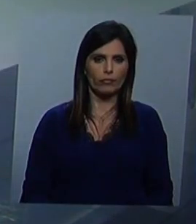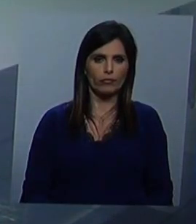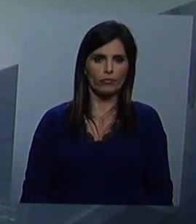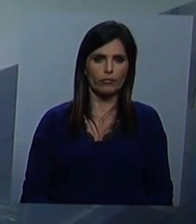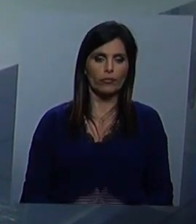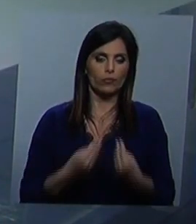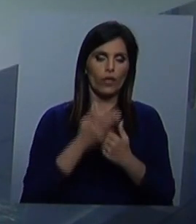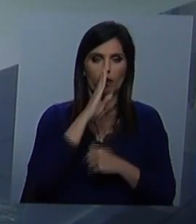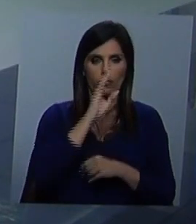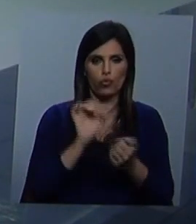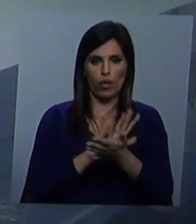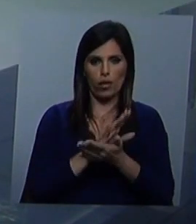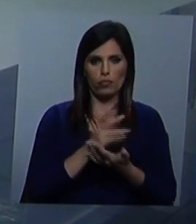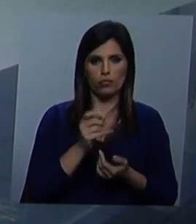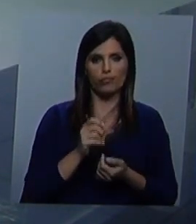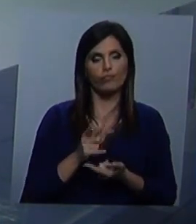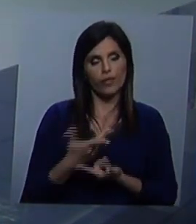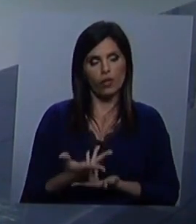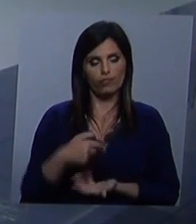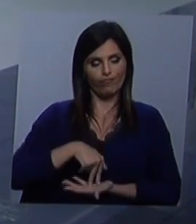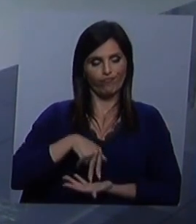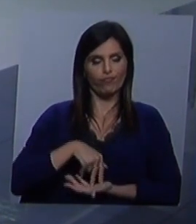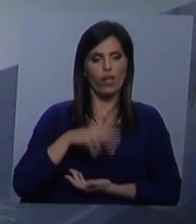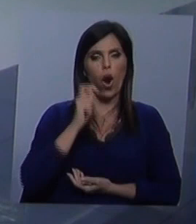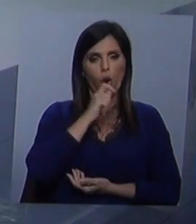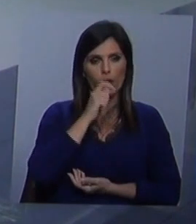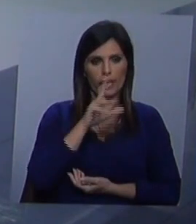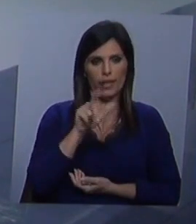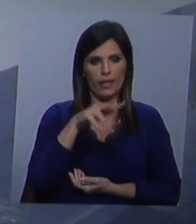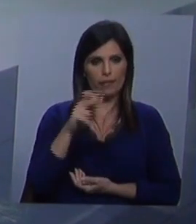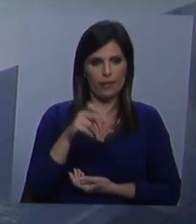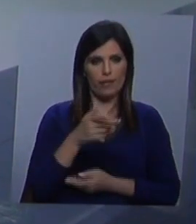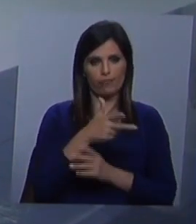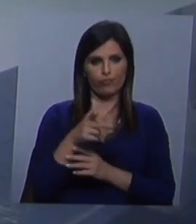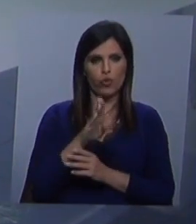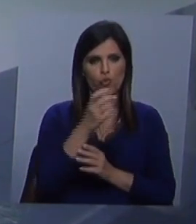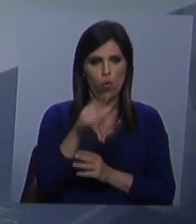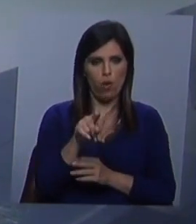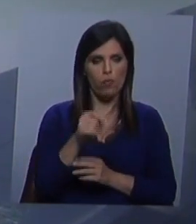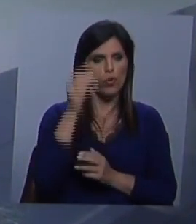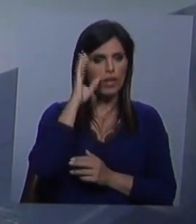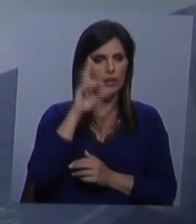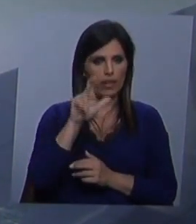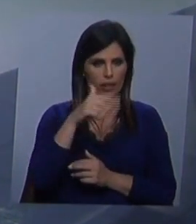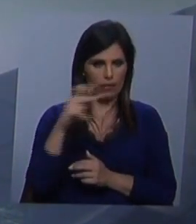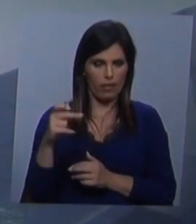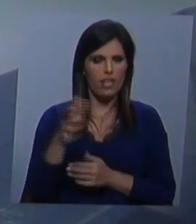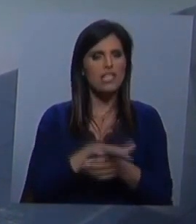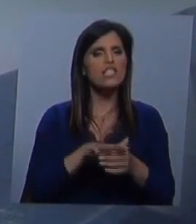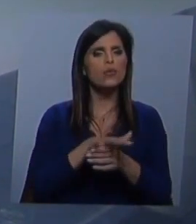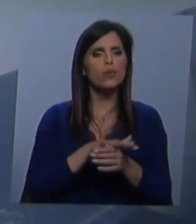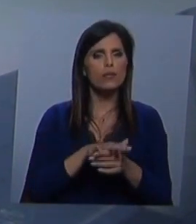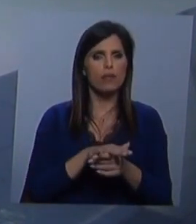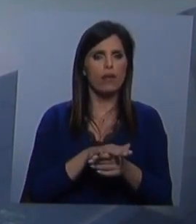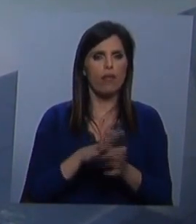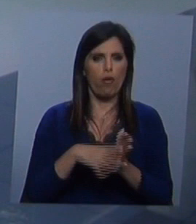Juntam-se em direto a este jornal os enviados da RTP à Ucrânia, Rita Macafa de Carvalho e João Oliveira. Boa tarde, Rita. A situação permanece